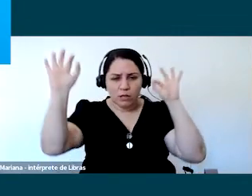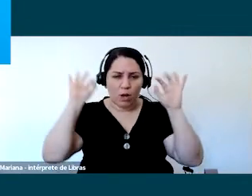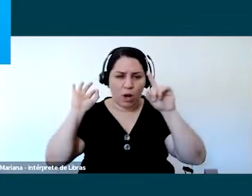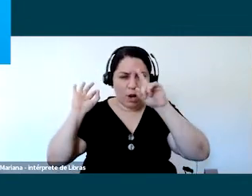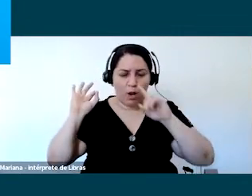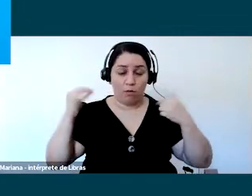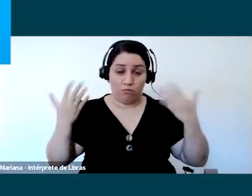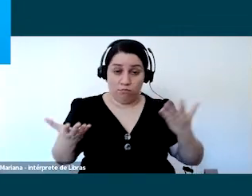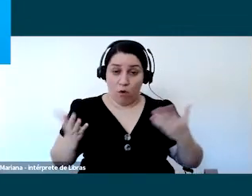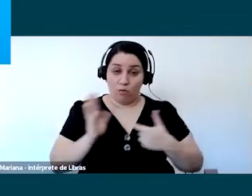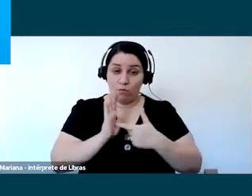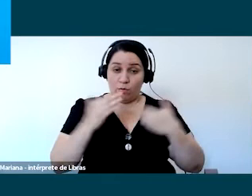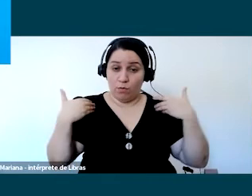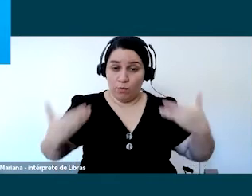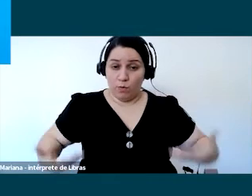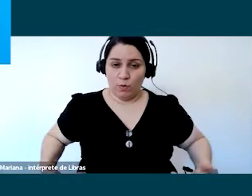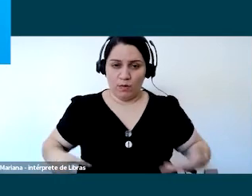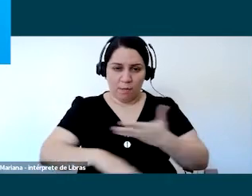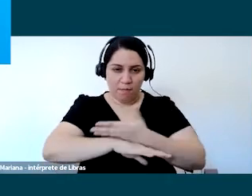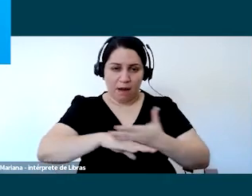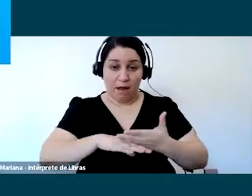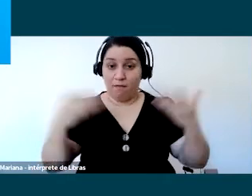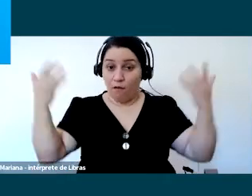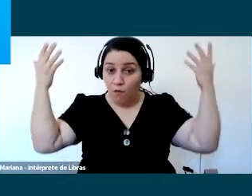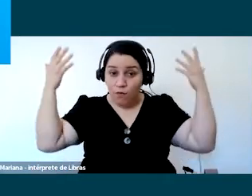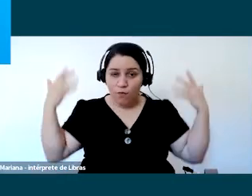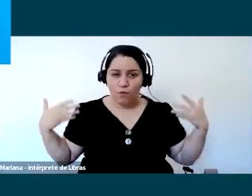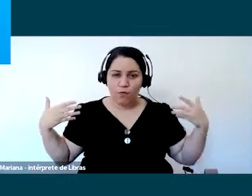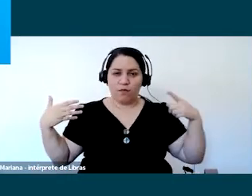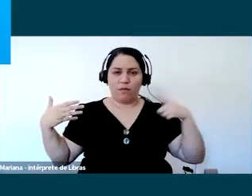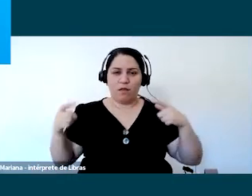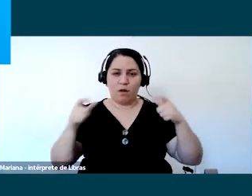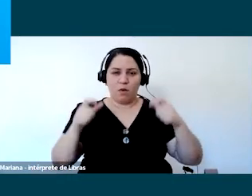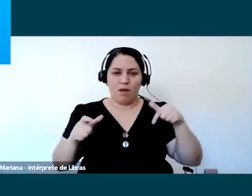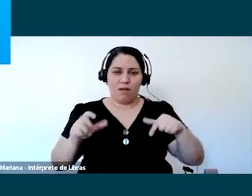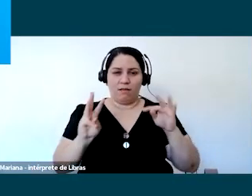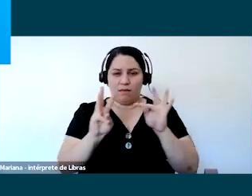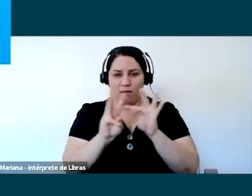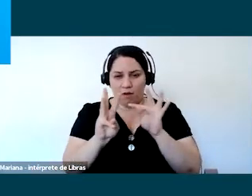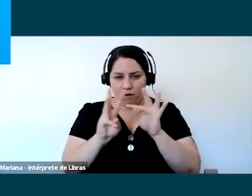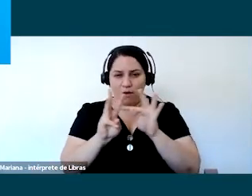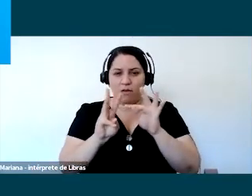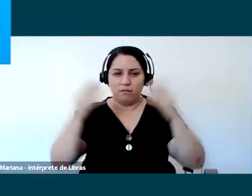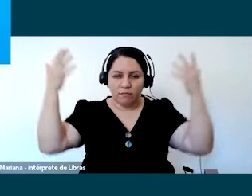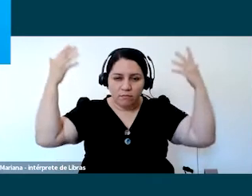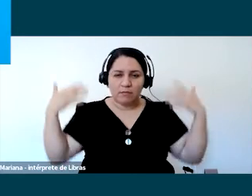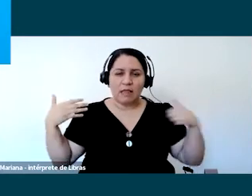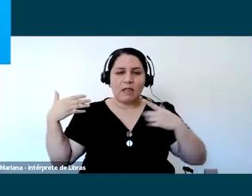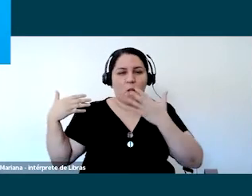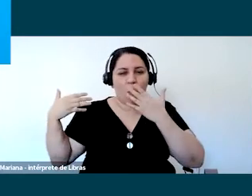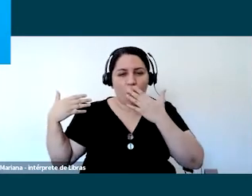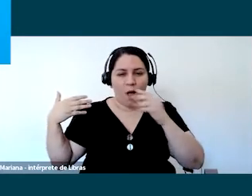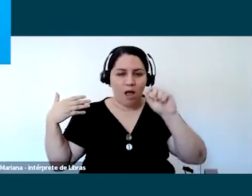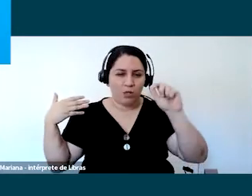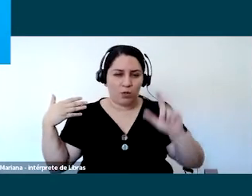camisa branca e esse fundo aqui é uma parede dentro dos escritórios da Totox, uma parede de fundo azul, que tem uma